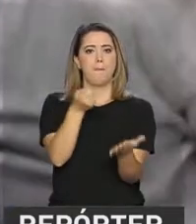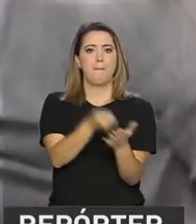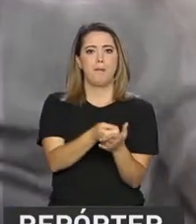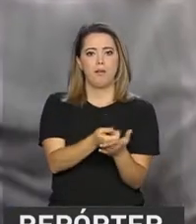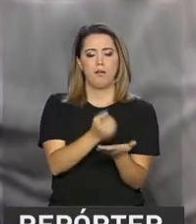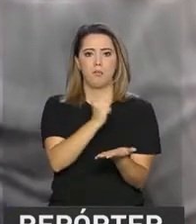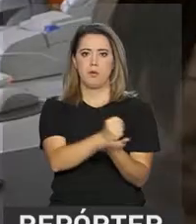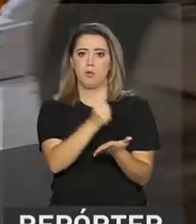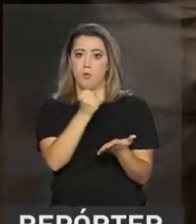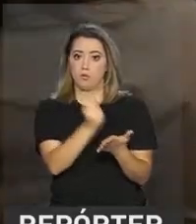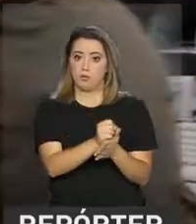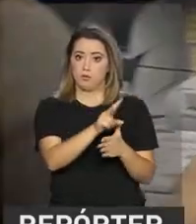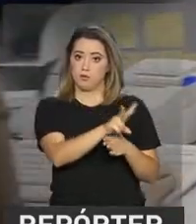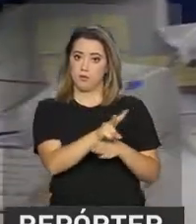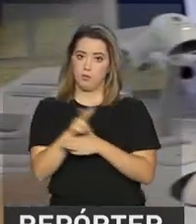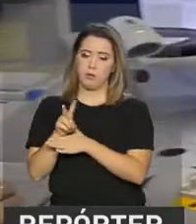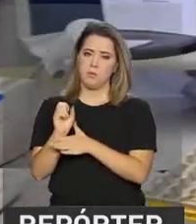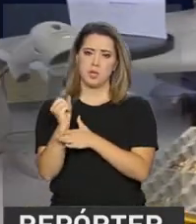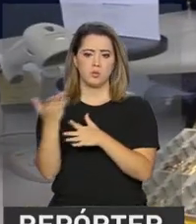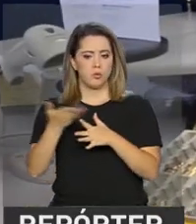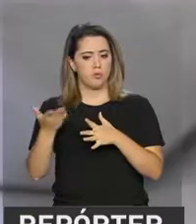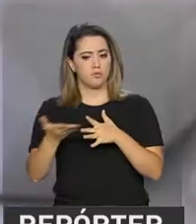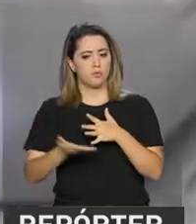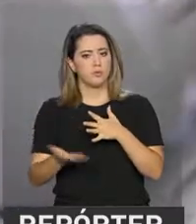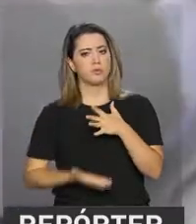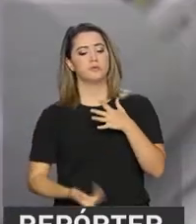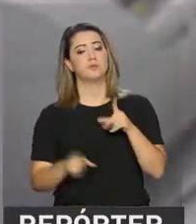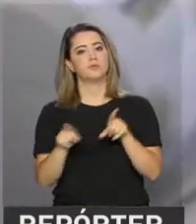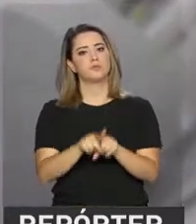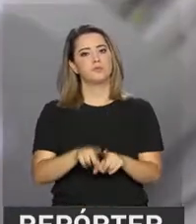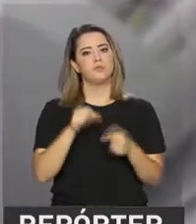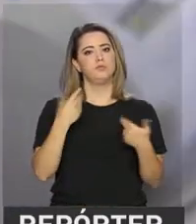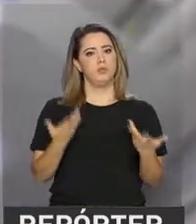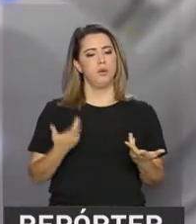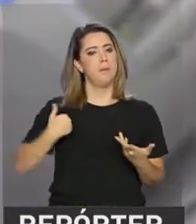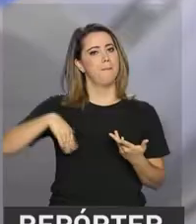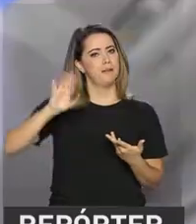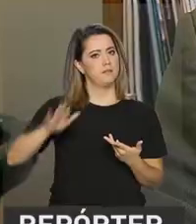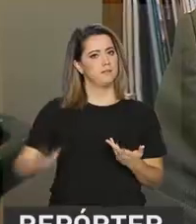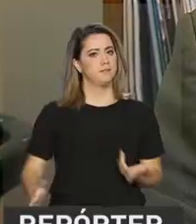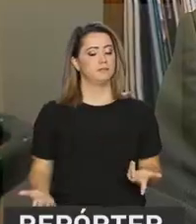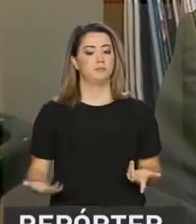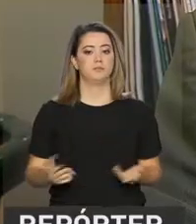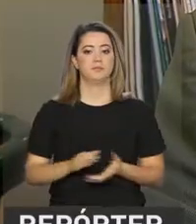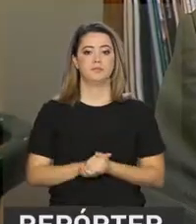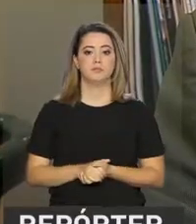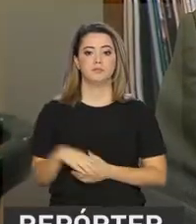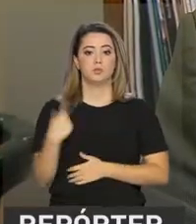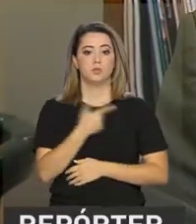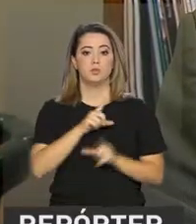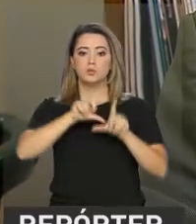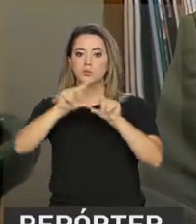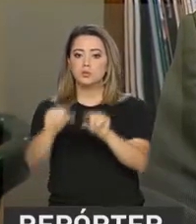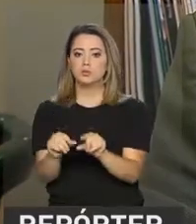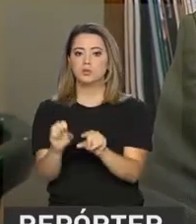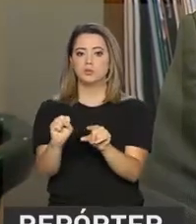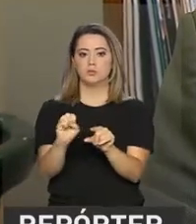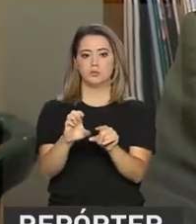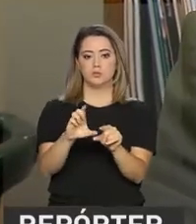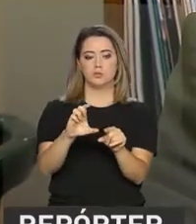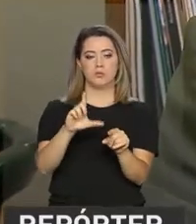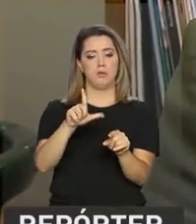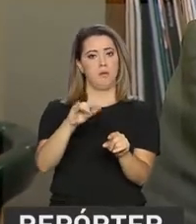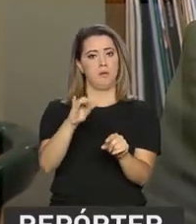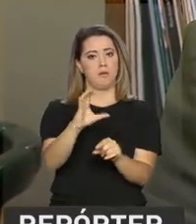contratar um empréstimo ou financiamento por exemplo tende a ser mais barato reduzindo a taxa selic a taxa básica de